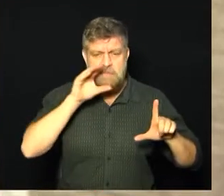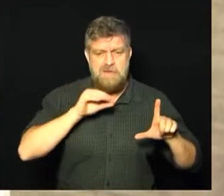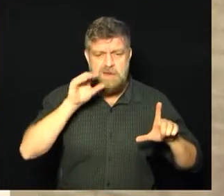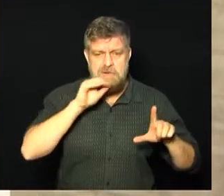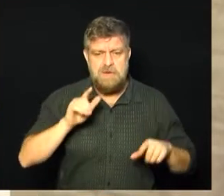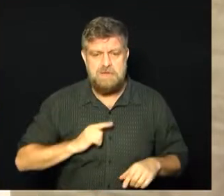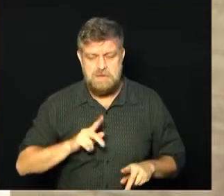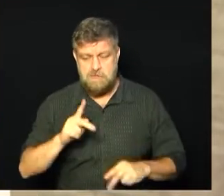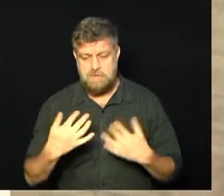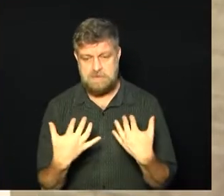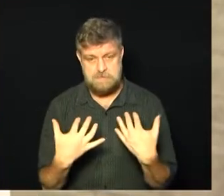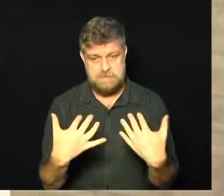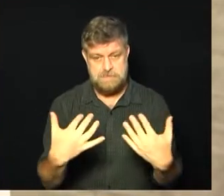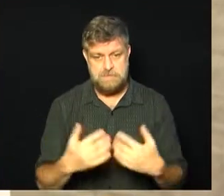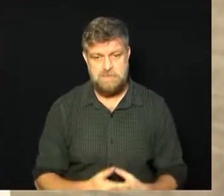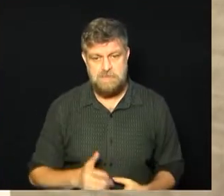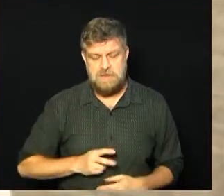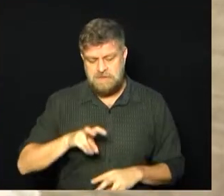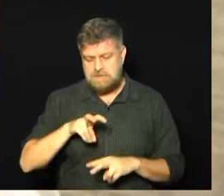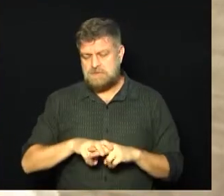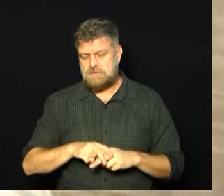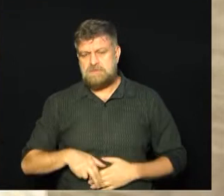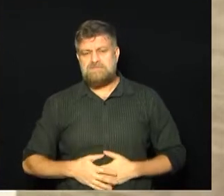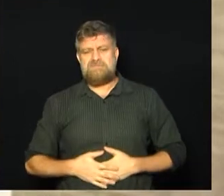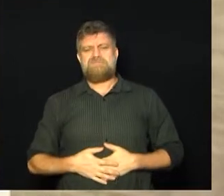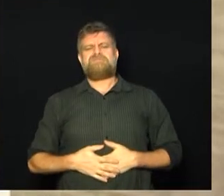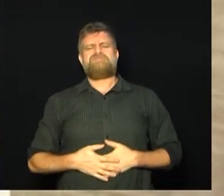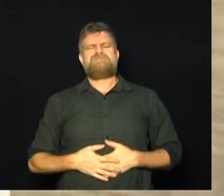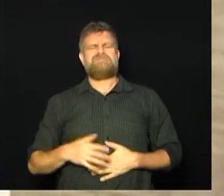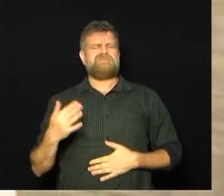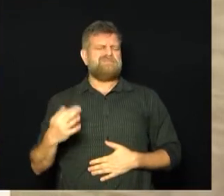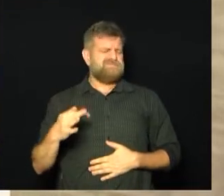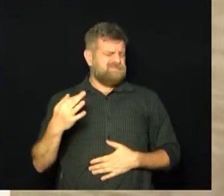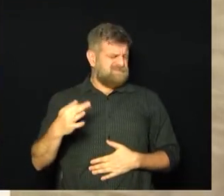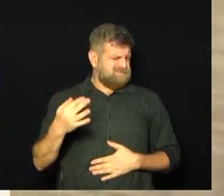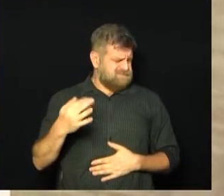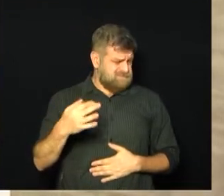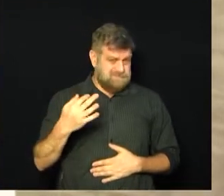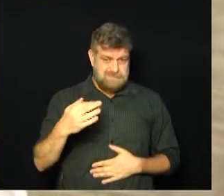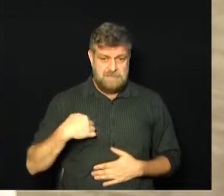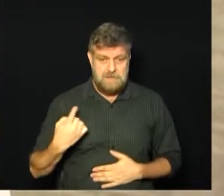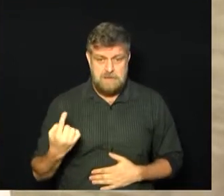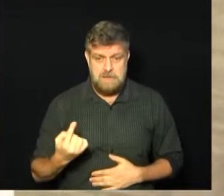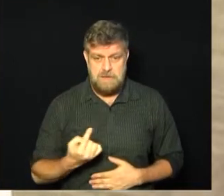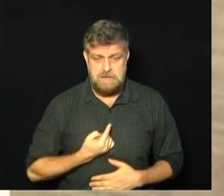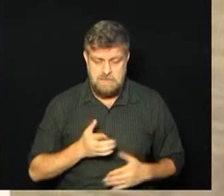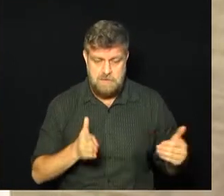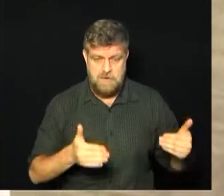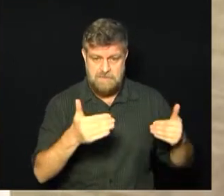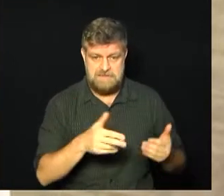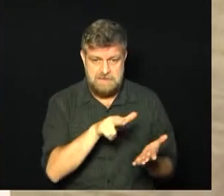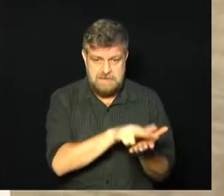para a população que nos assiste. Ele sentou, nós pegamos o vereador, levamos para uma antessala com uma maca,